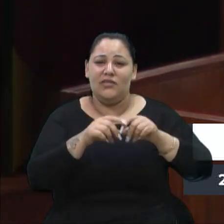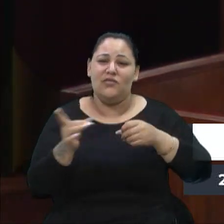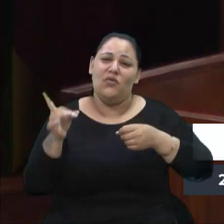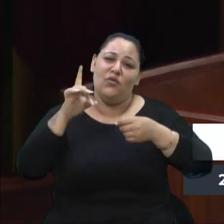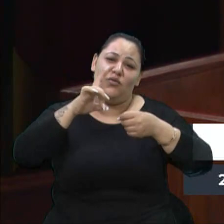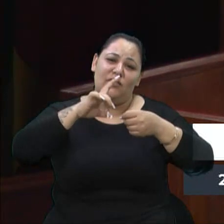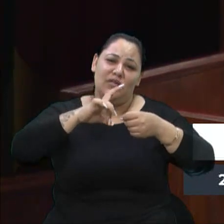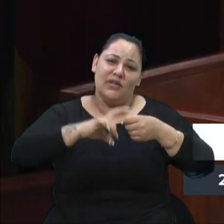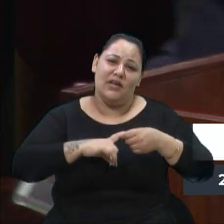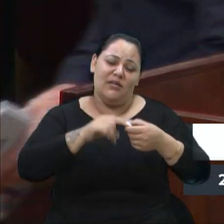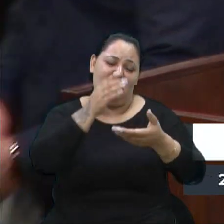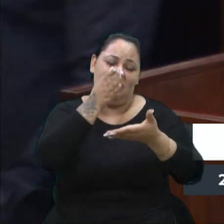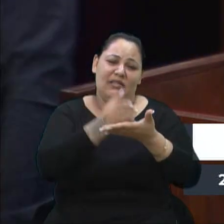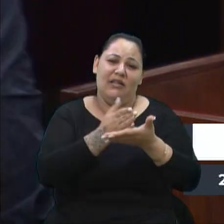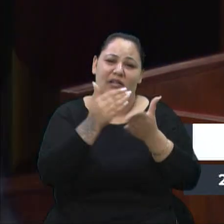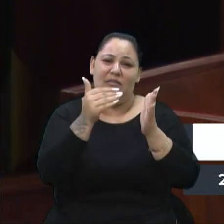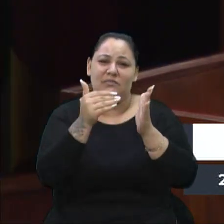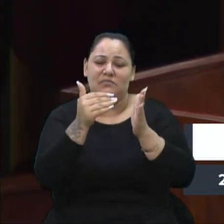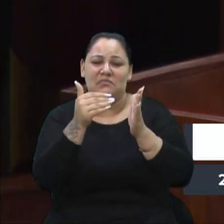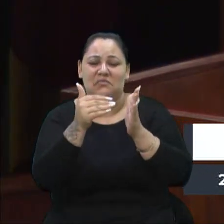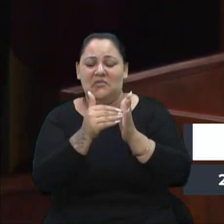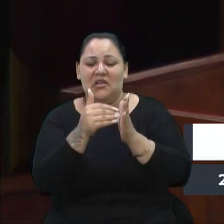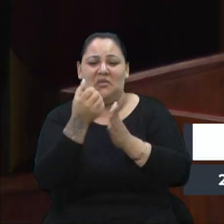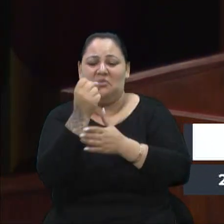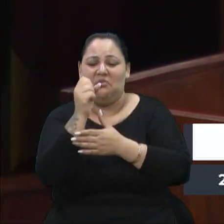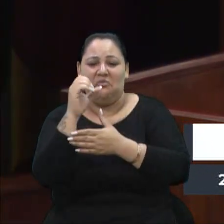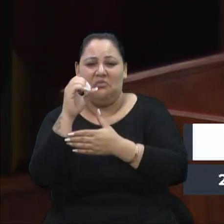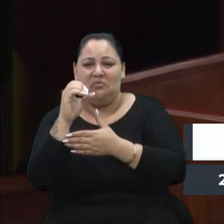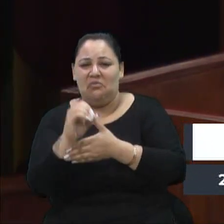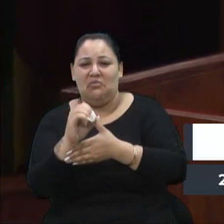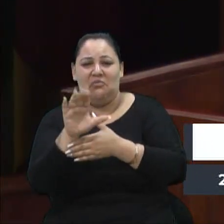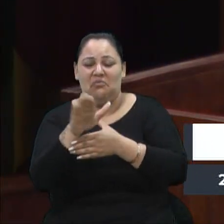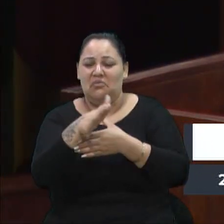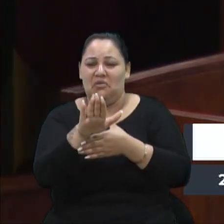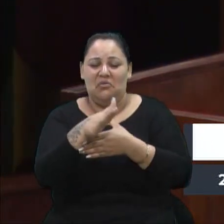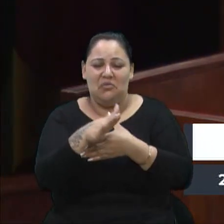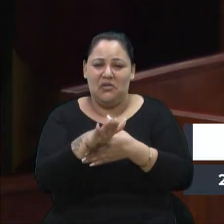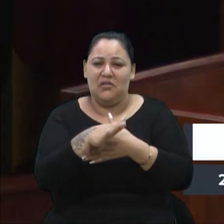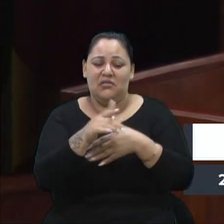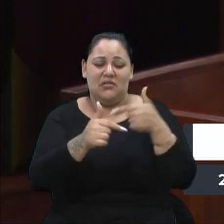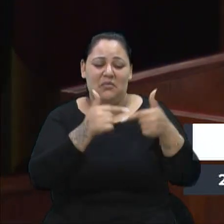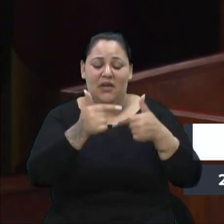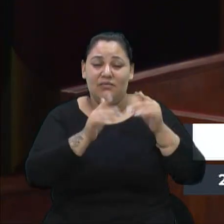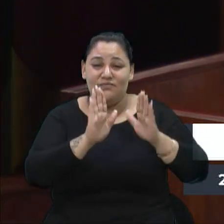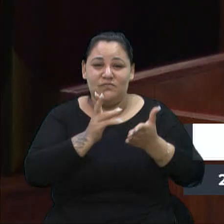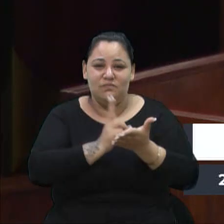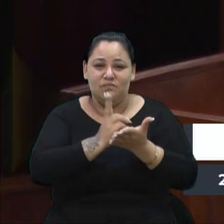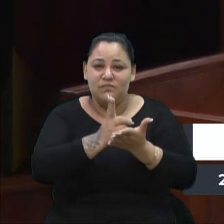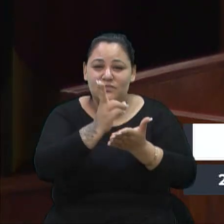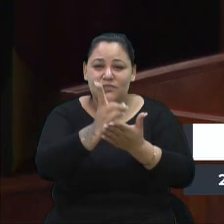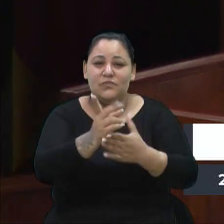anos 80, trabalhos que tiveram continuidade também